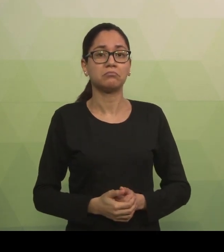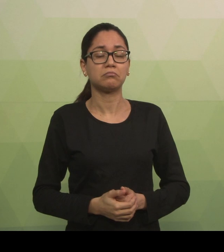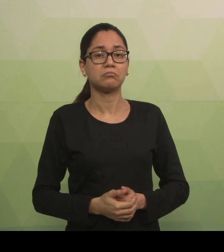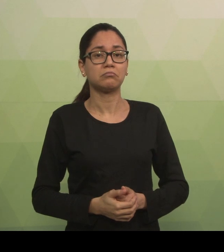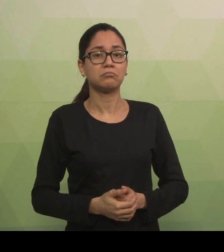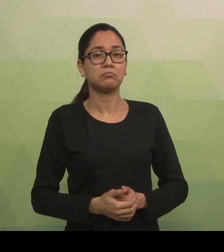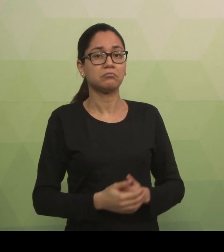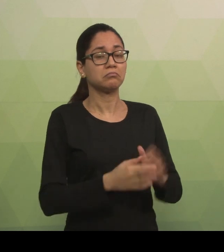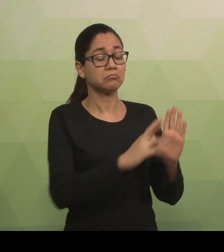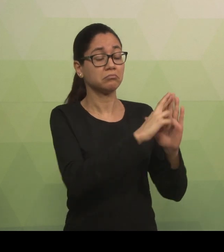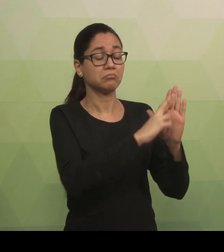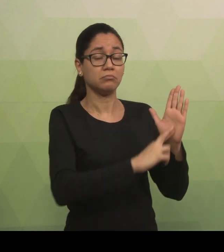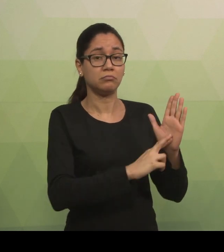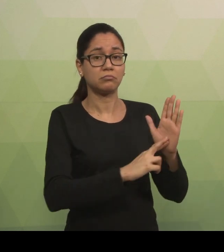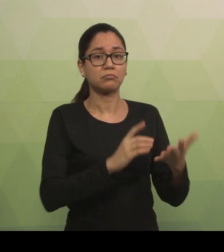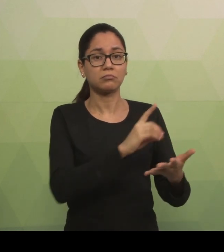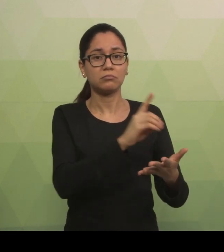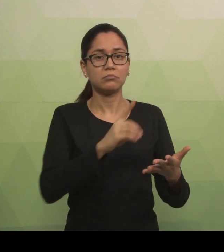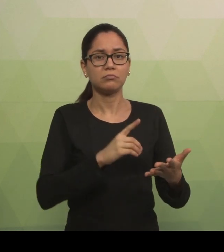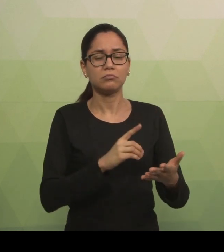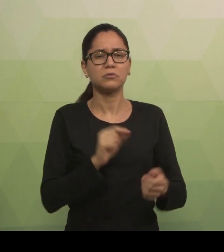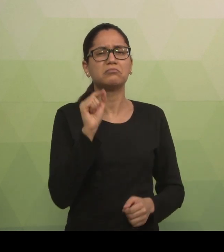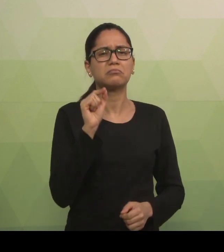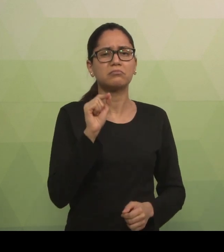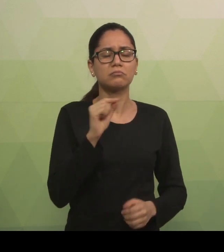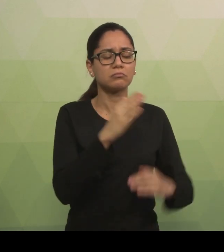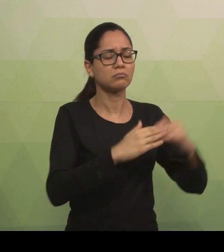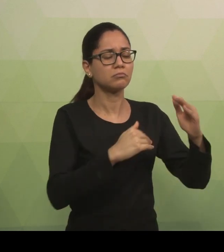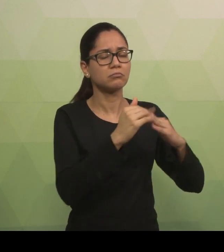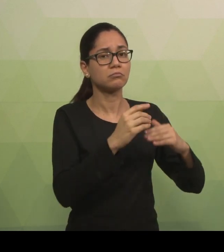design. O que faz um designer?